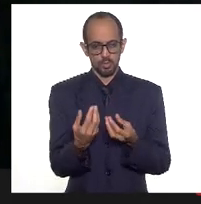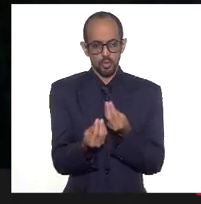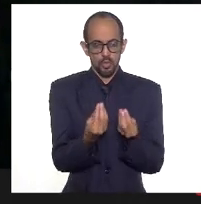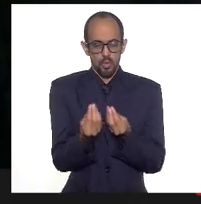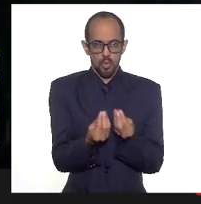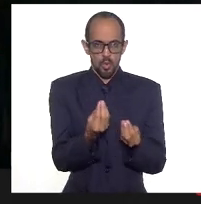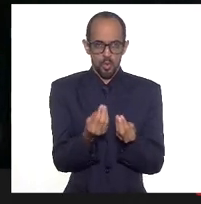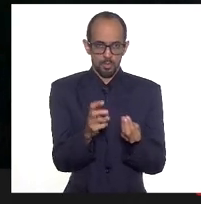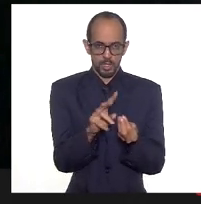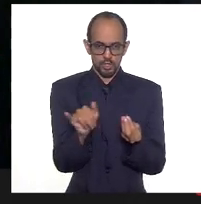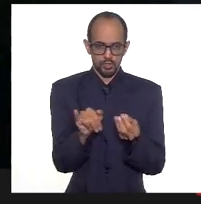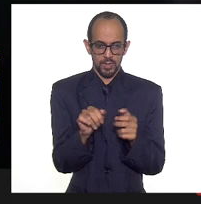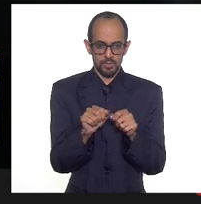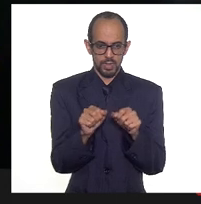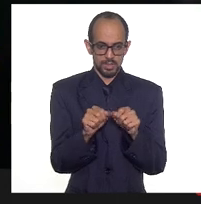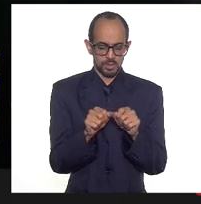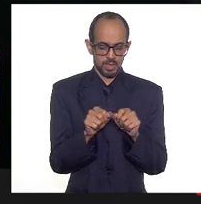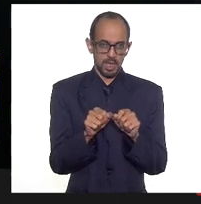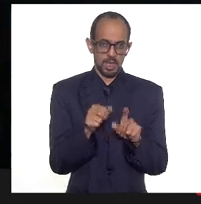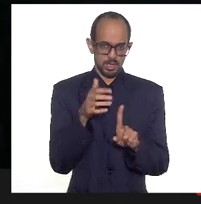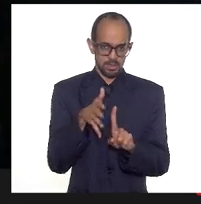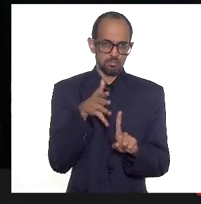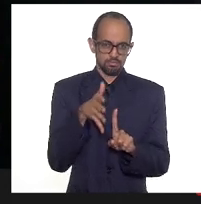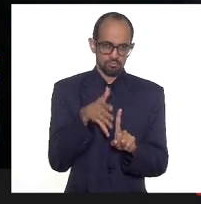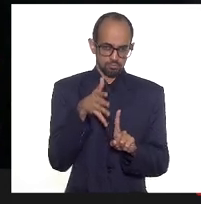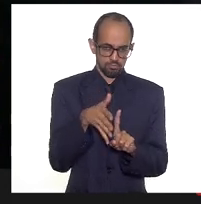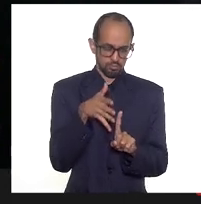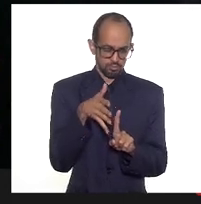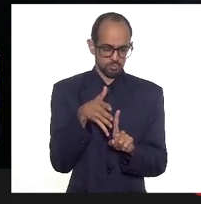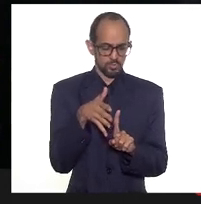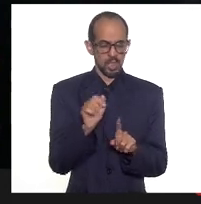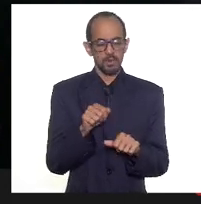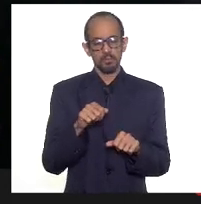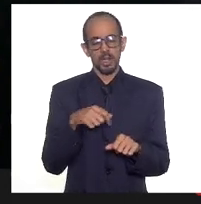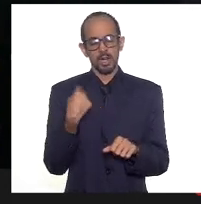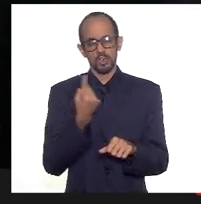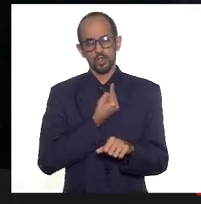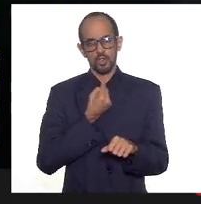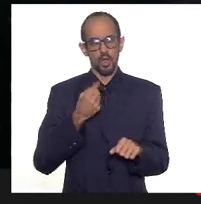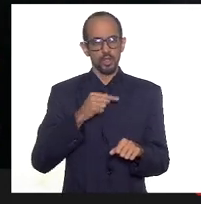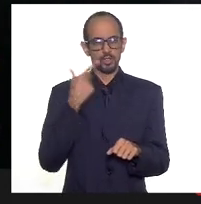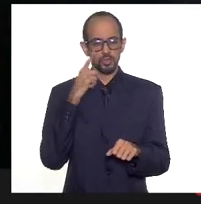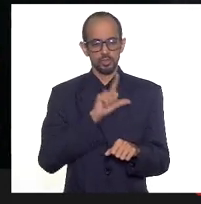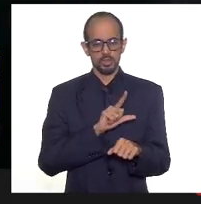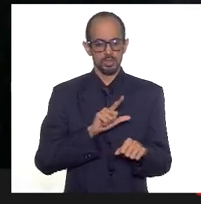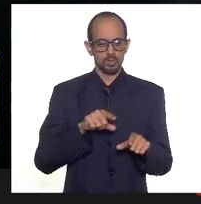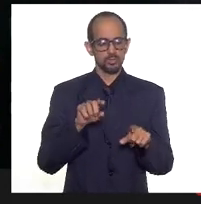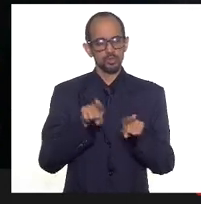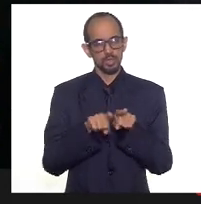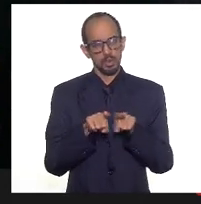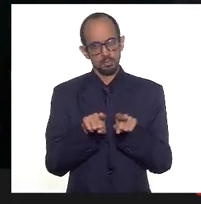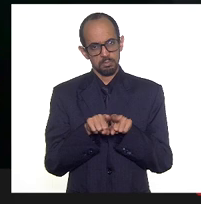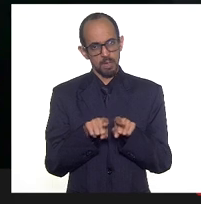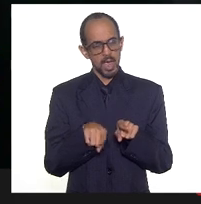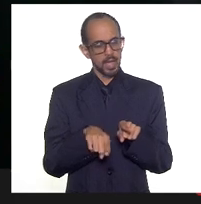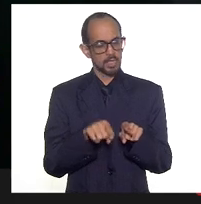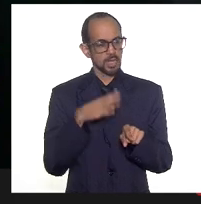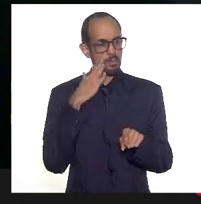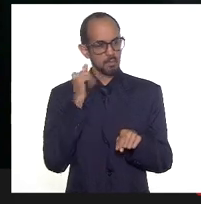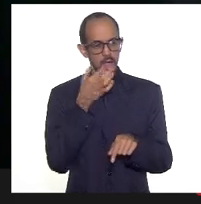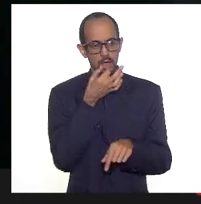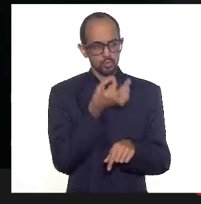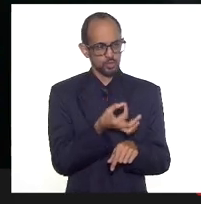dará a oitiva dessas pessoas até para submeter aí as sugestões de todos. Se houver